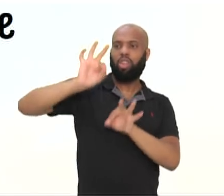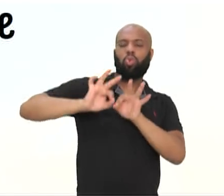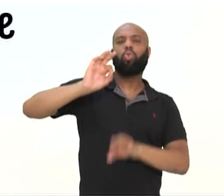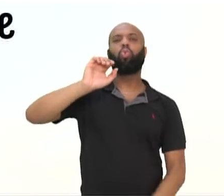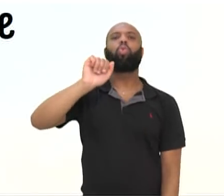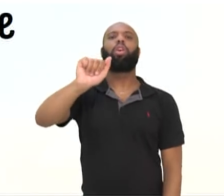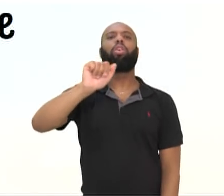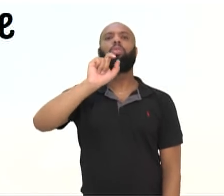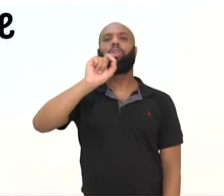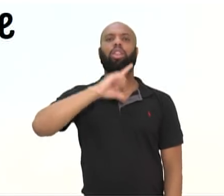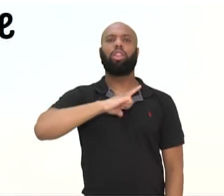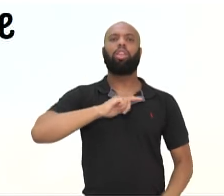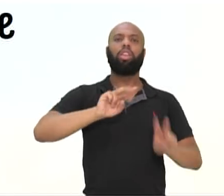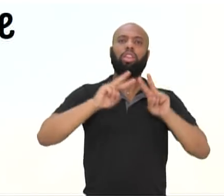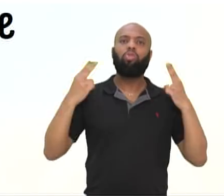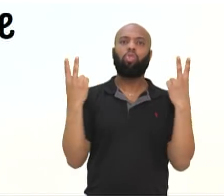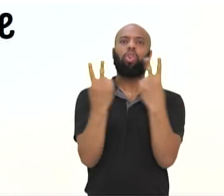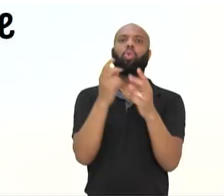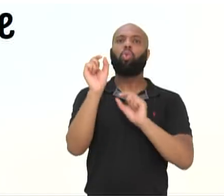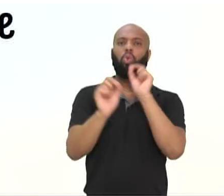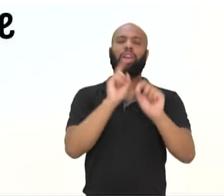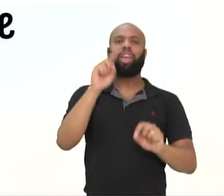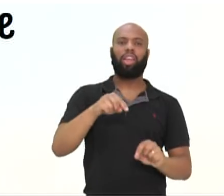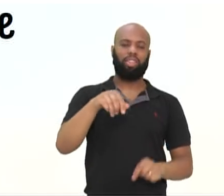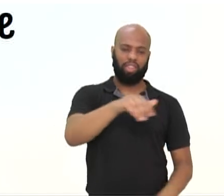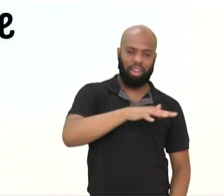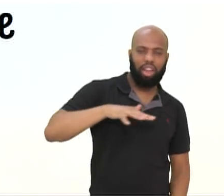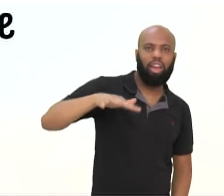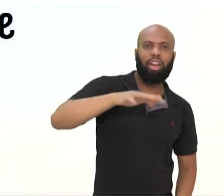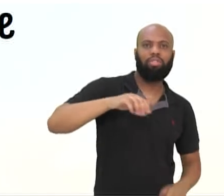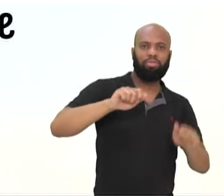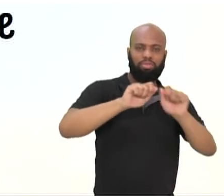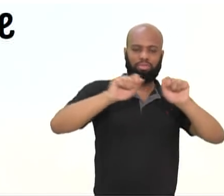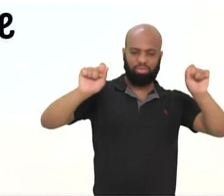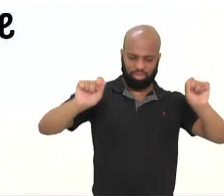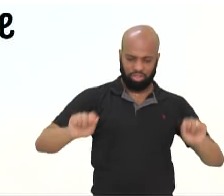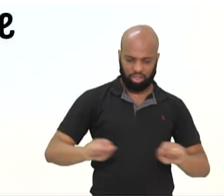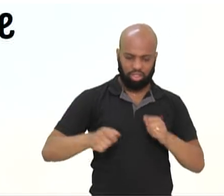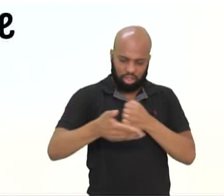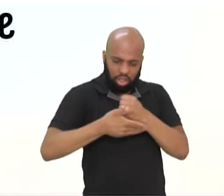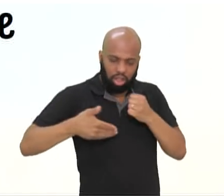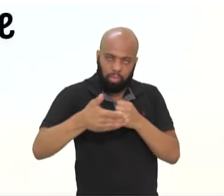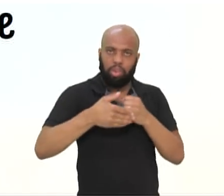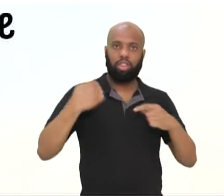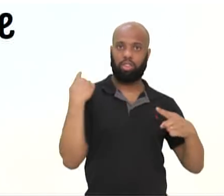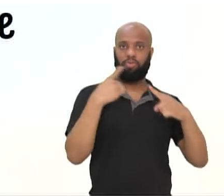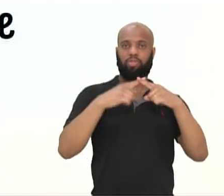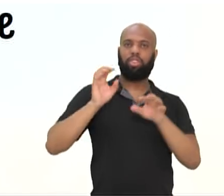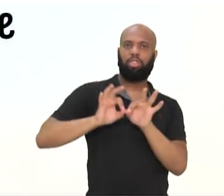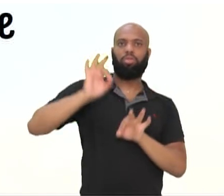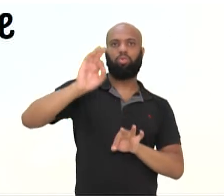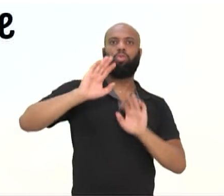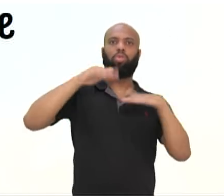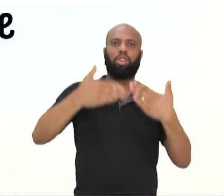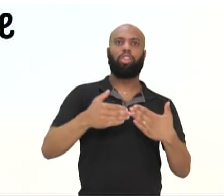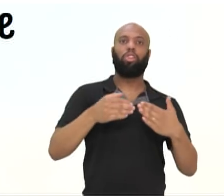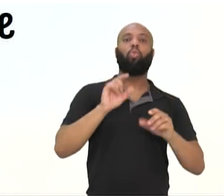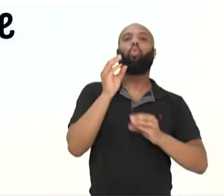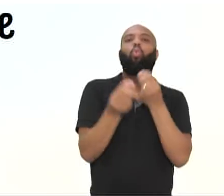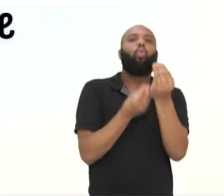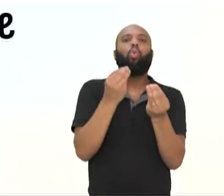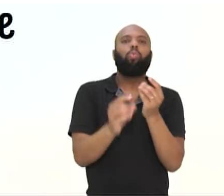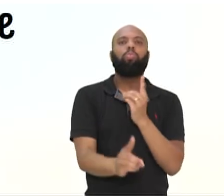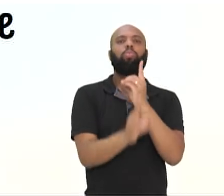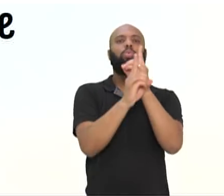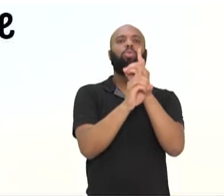temos então? O volume é a área da base, C vezes L, vezes o A, que é a altura, CLA. Volume igual